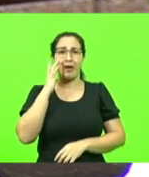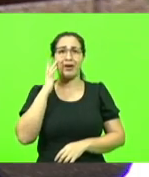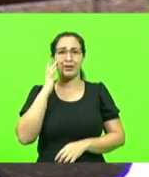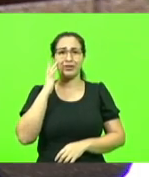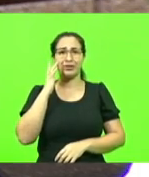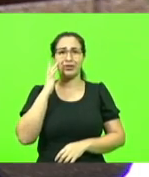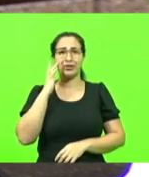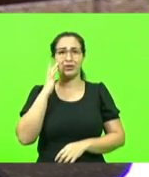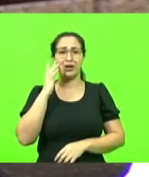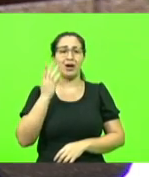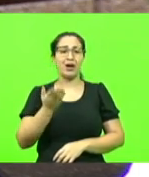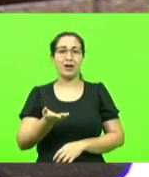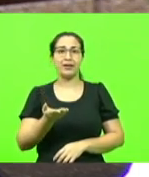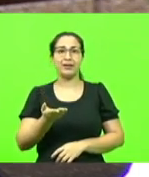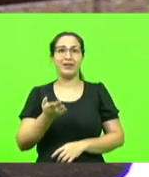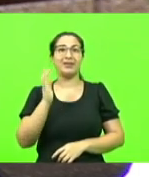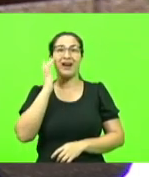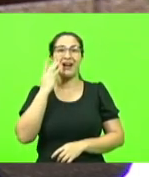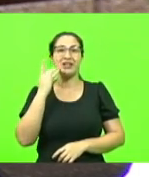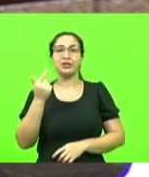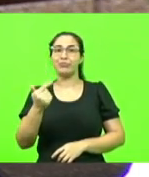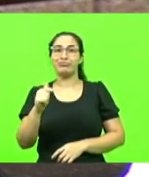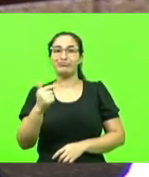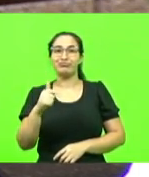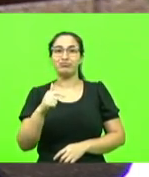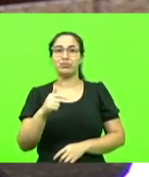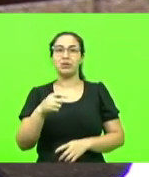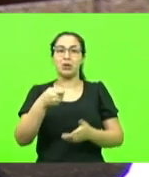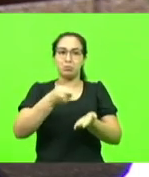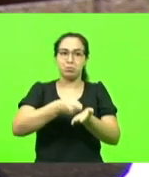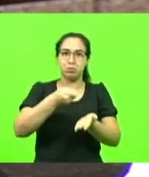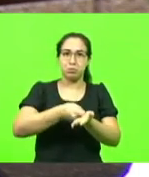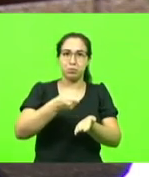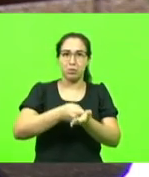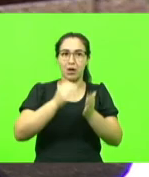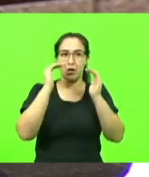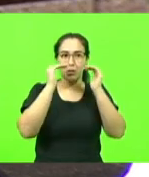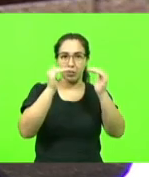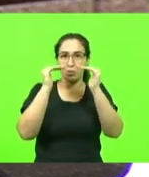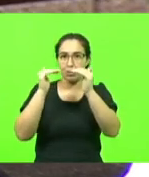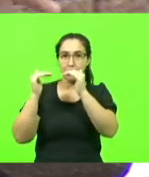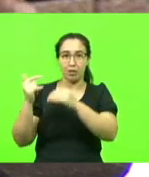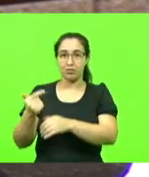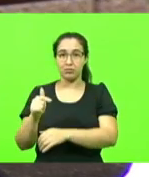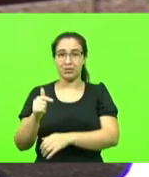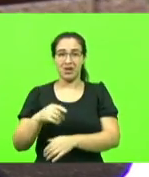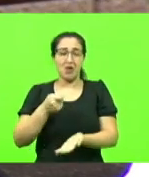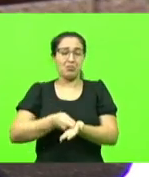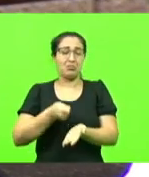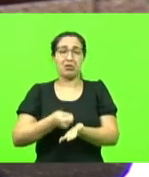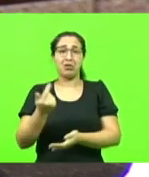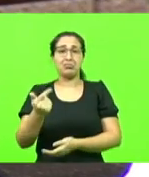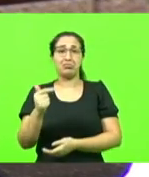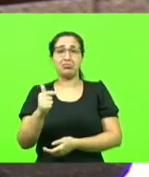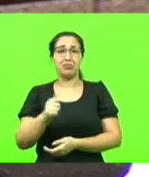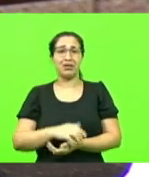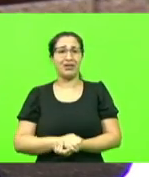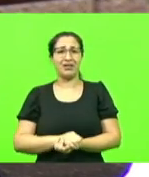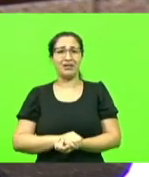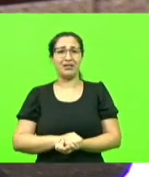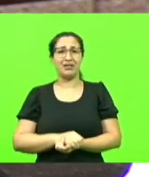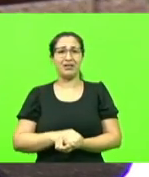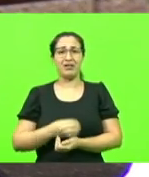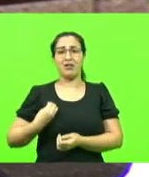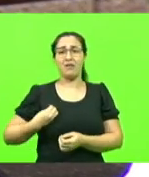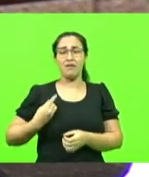menos detentores de deveres. Eles se acham não detentores, não obrigados a dar aulas